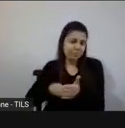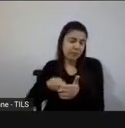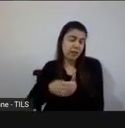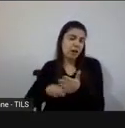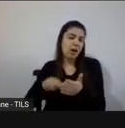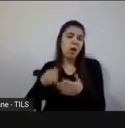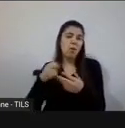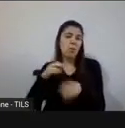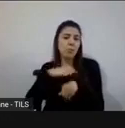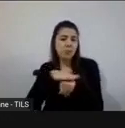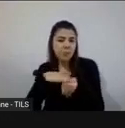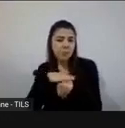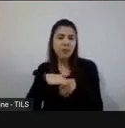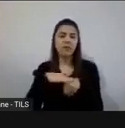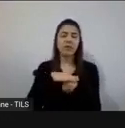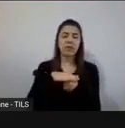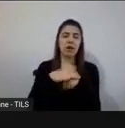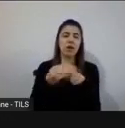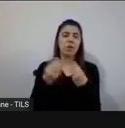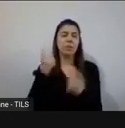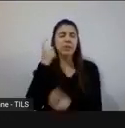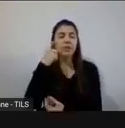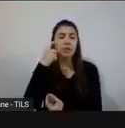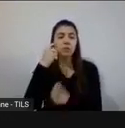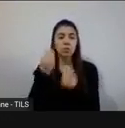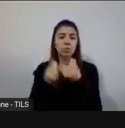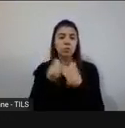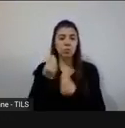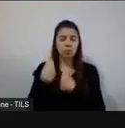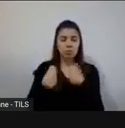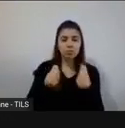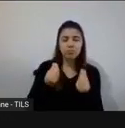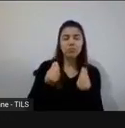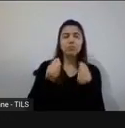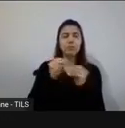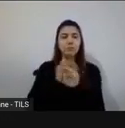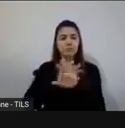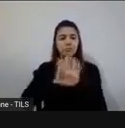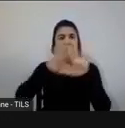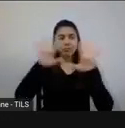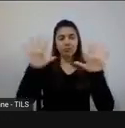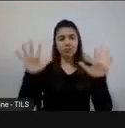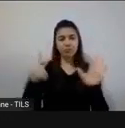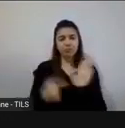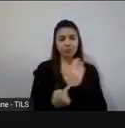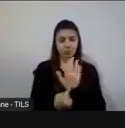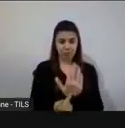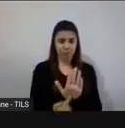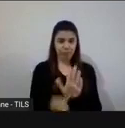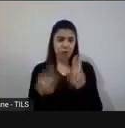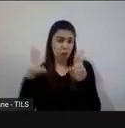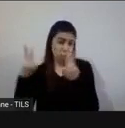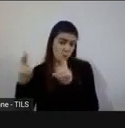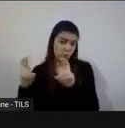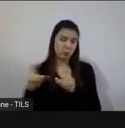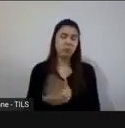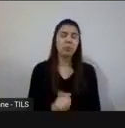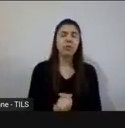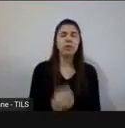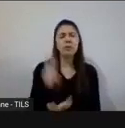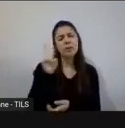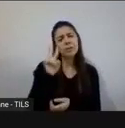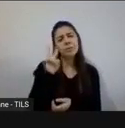pensar a melhor forma de elucidar isso, de trazer isso com clareza. E eu lembrei que a gente comentou sobre,